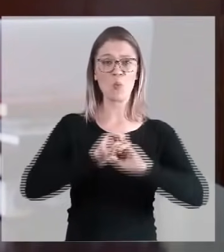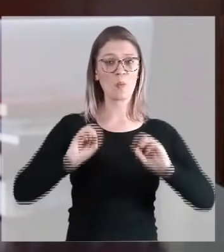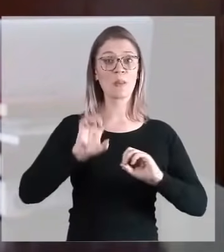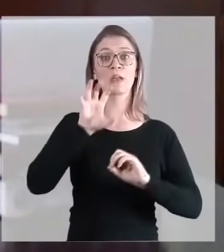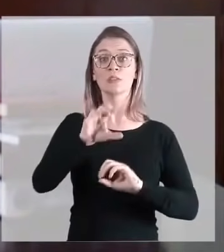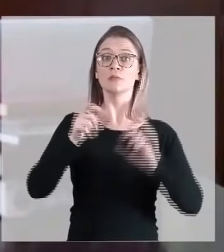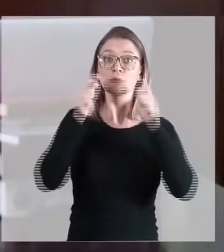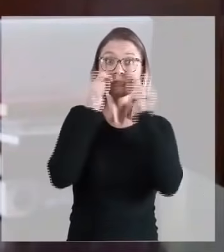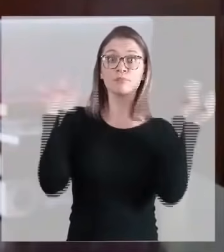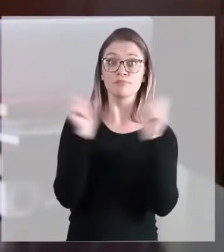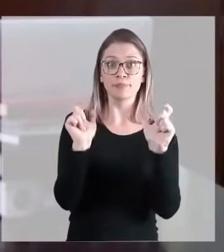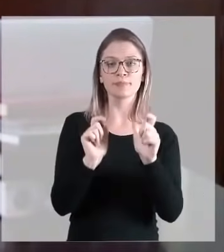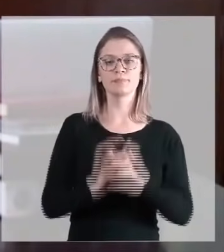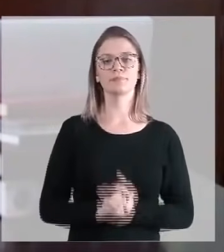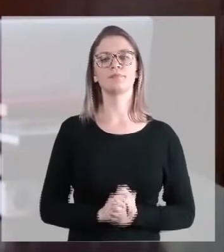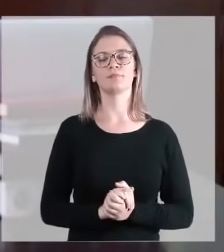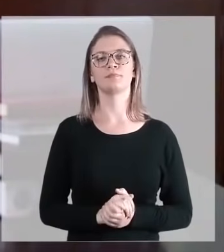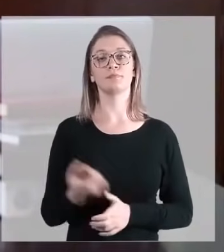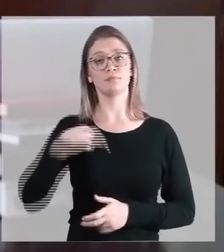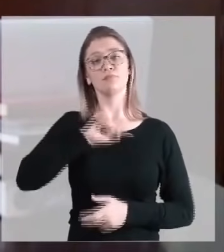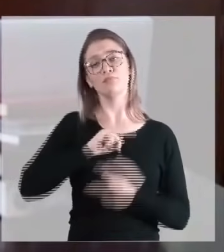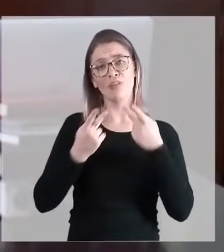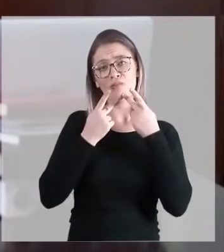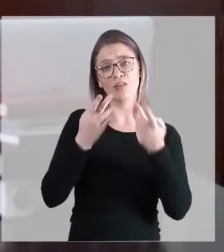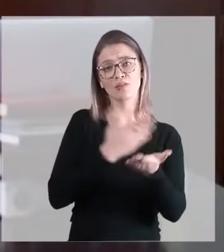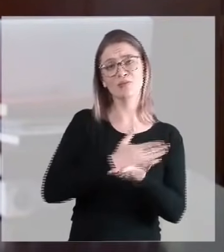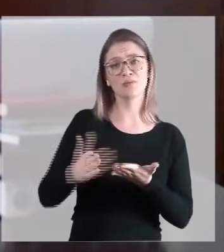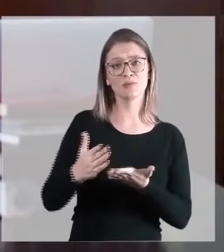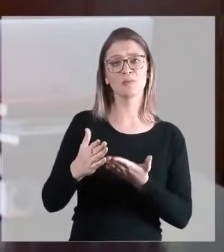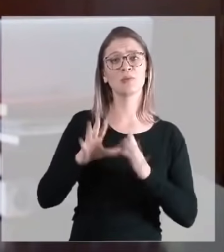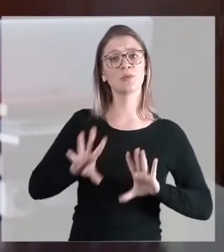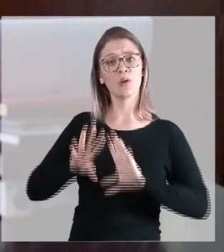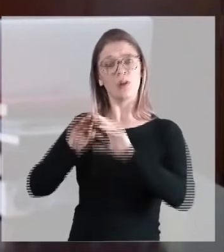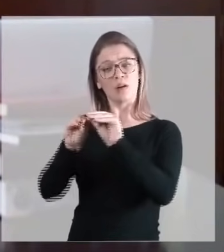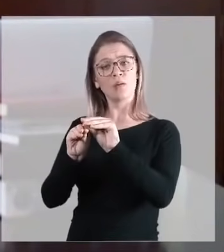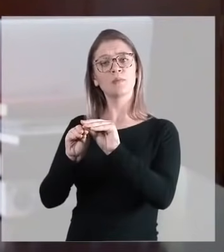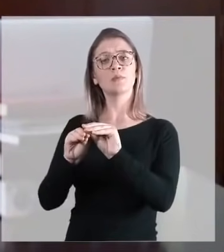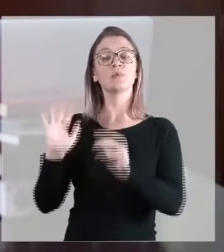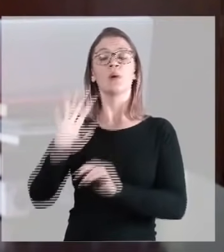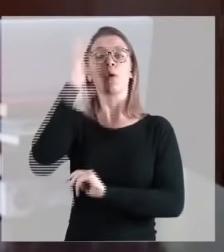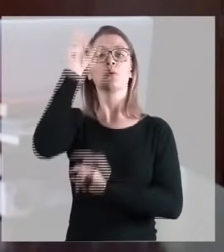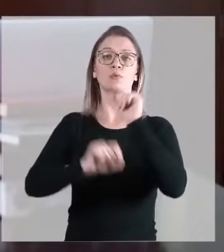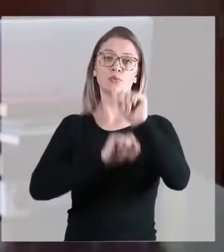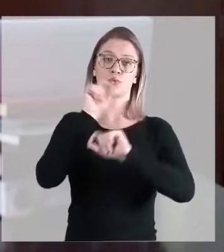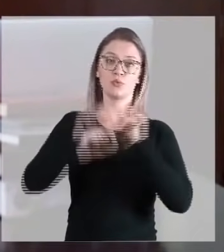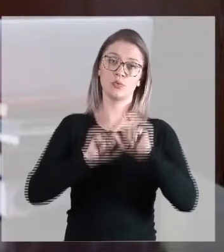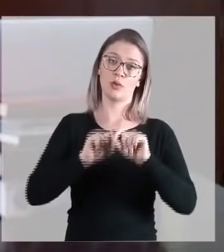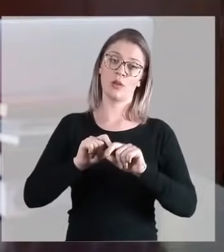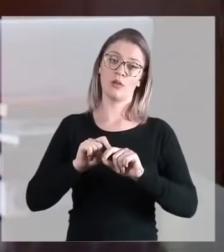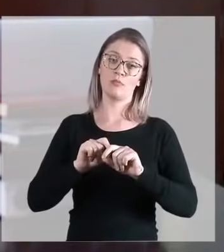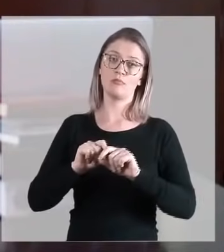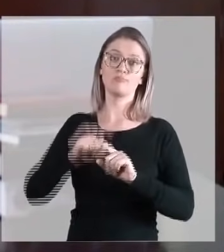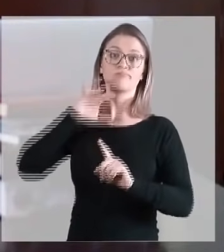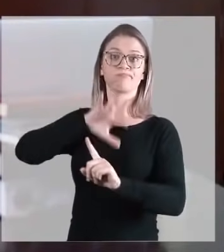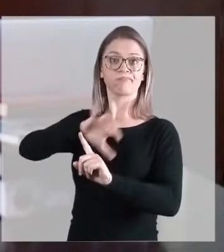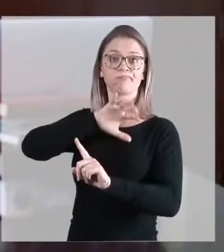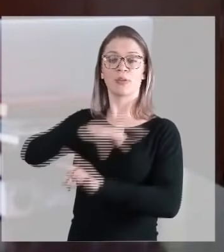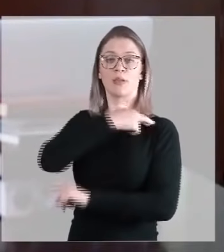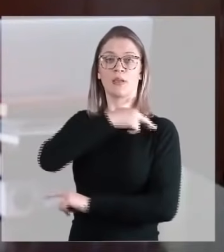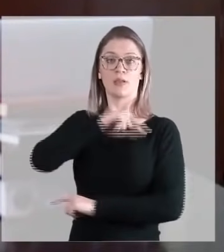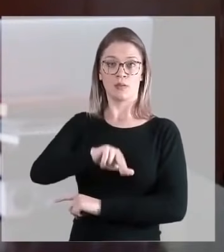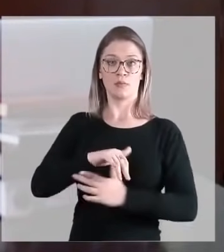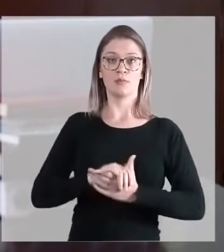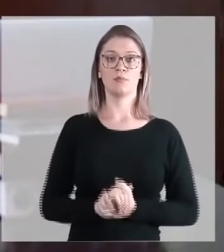uma indenização ou, enfim, alguma reparação pelo que sofreram. Mas isso não tem acontecido nos outros casos e isso é